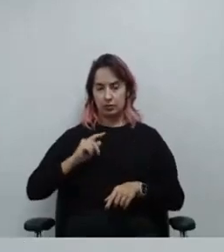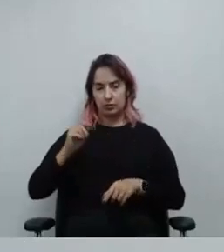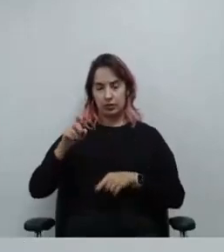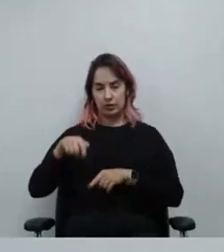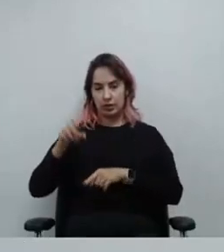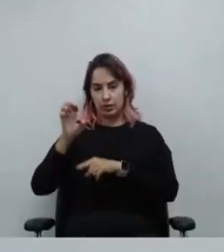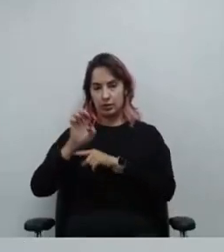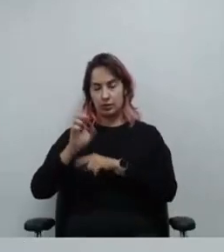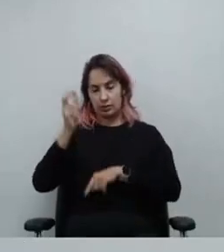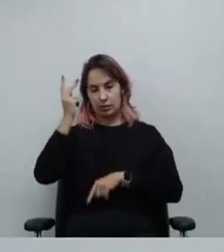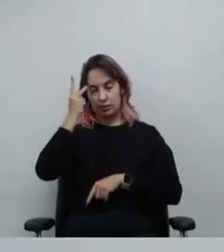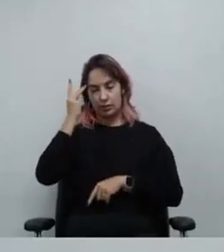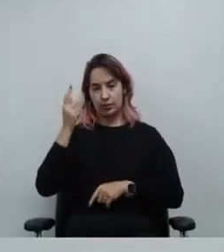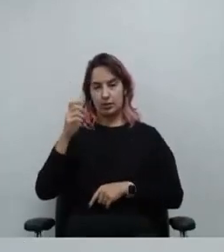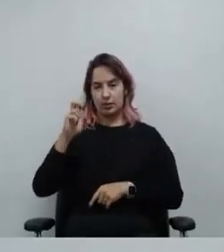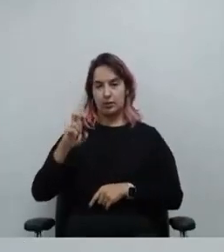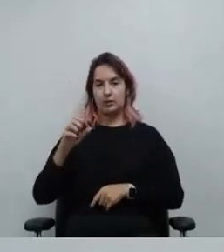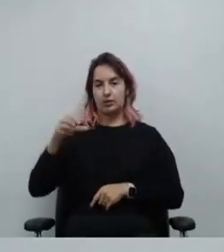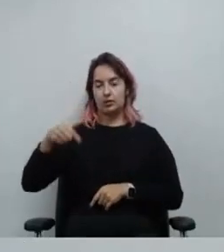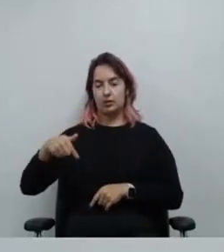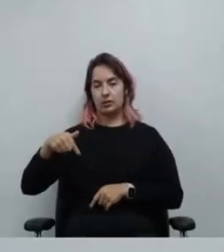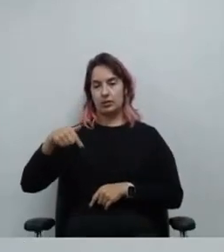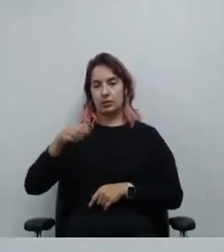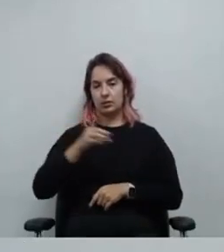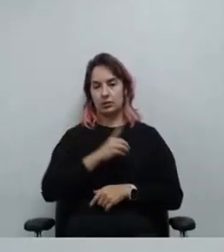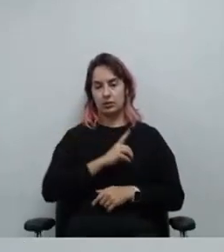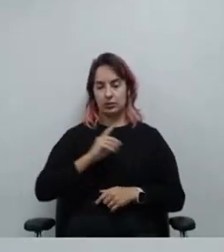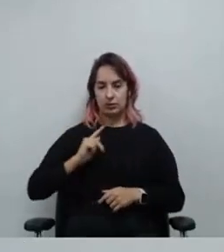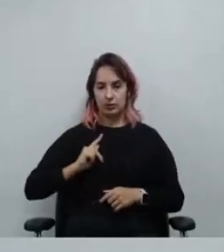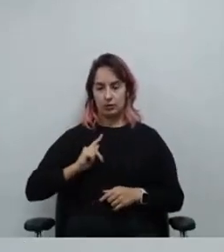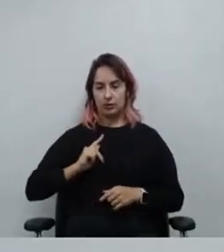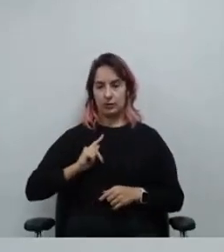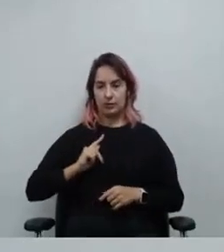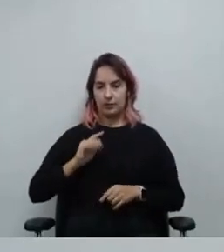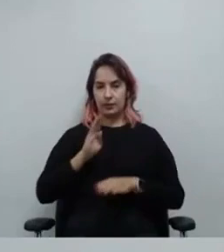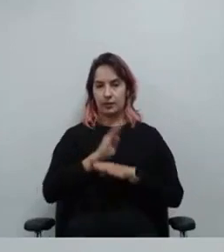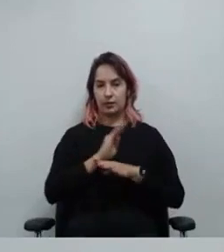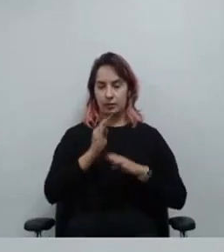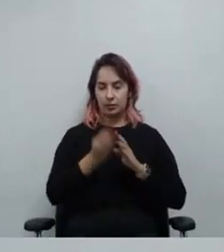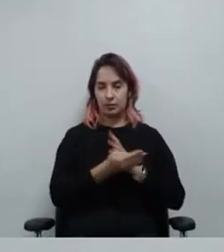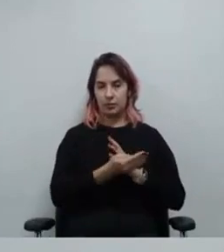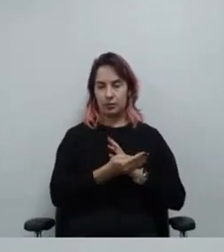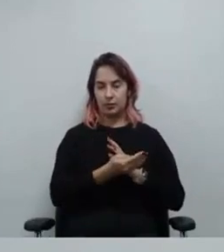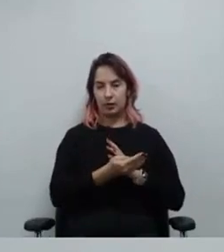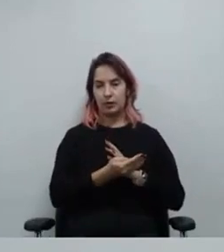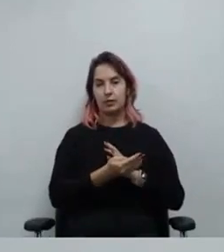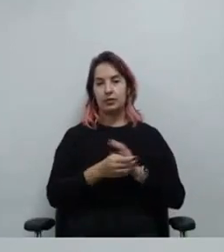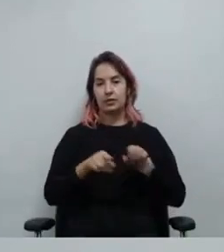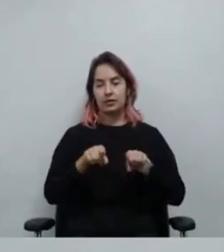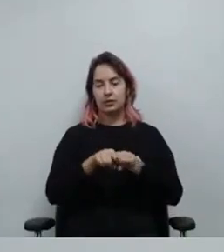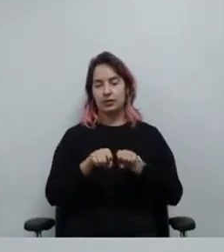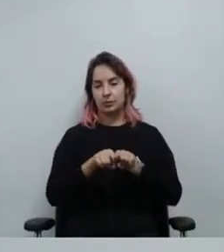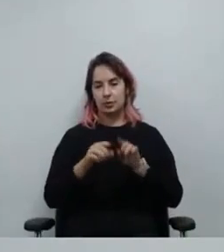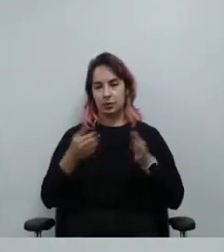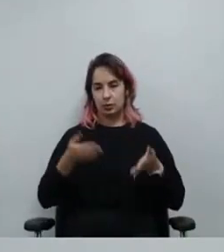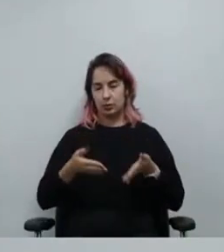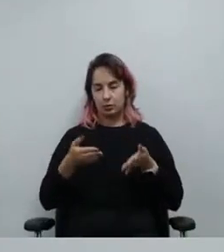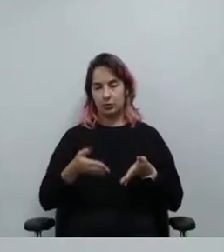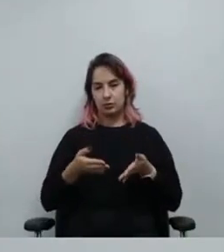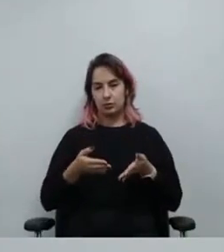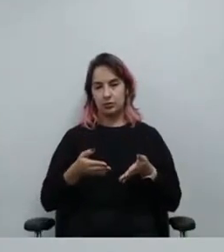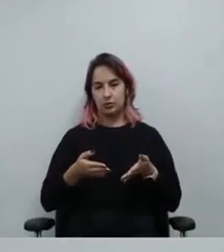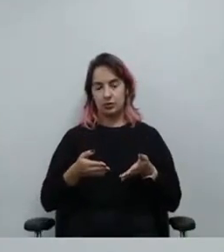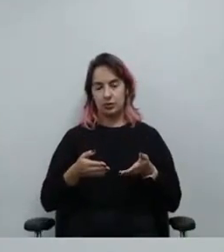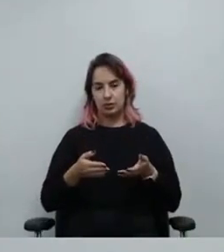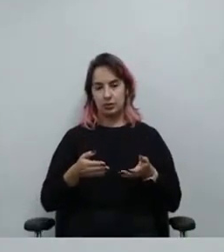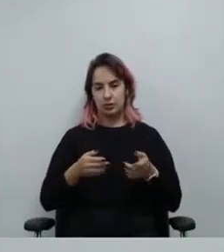Paulo, lotado na 57ª Defensoria Pública da Unidade Varas Singulares, Regional Criminal, em exercício atualmente do